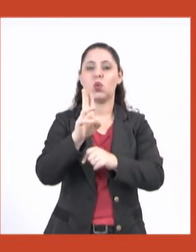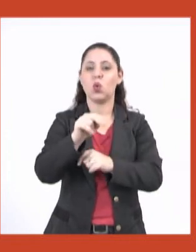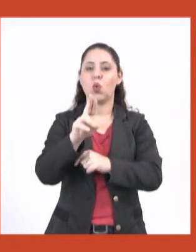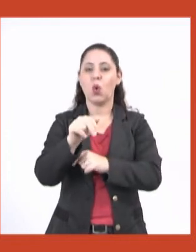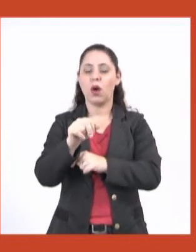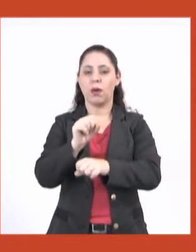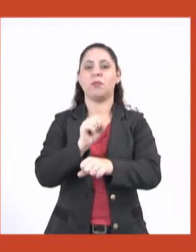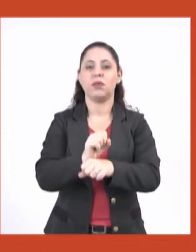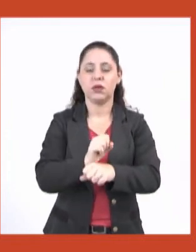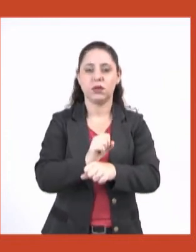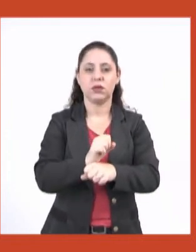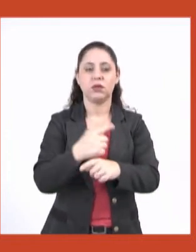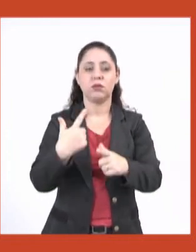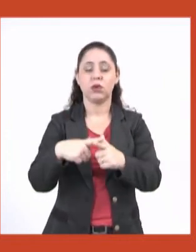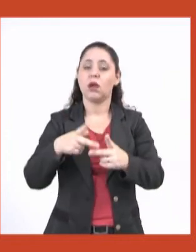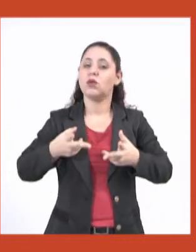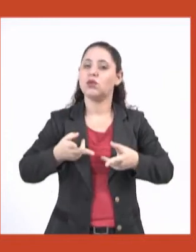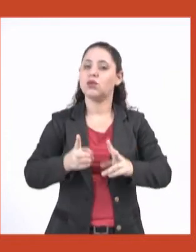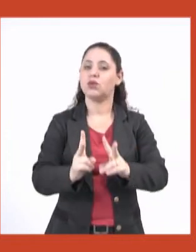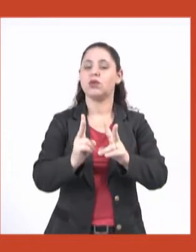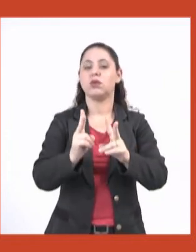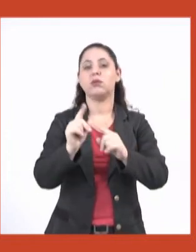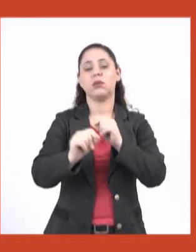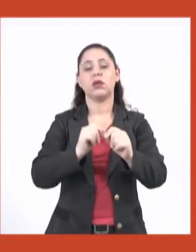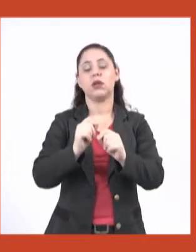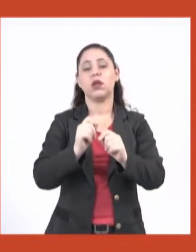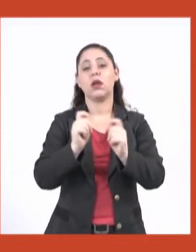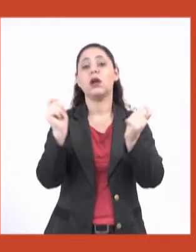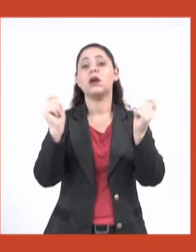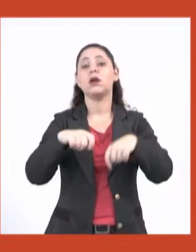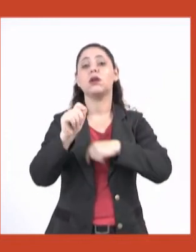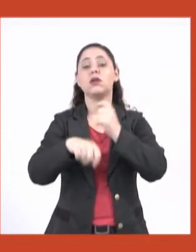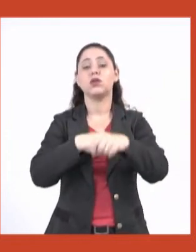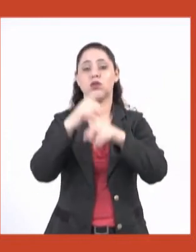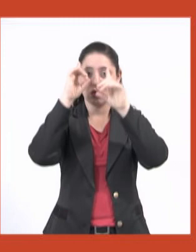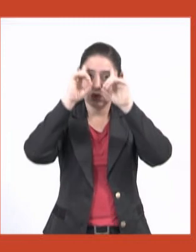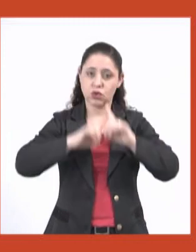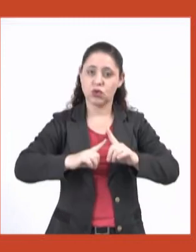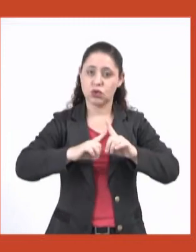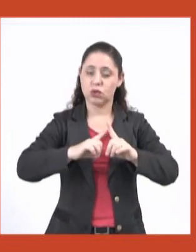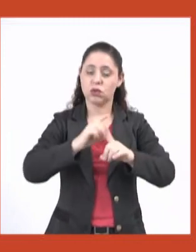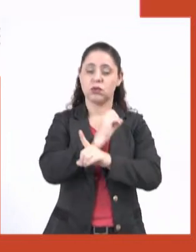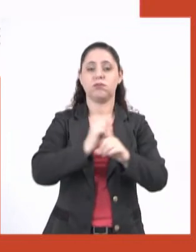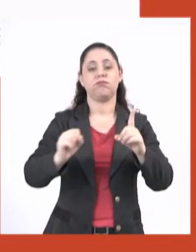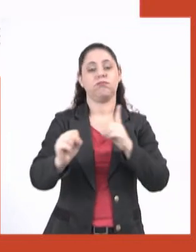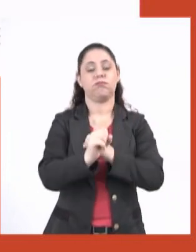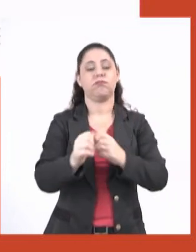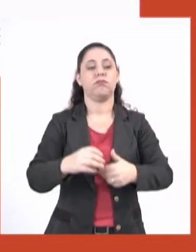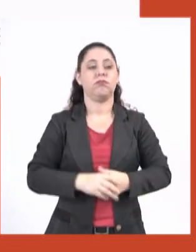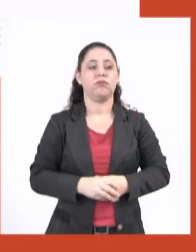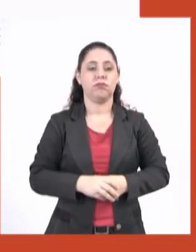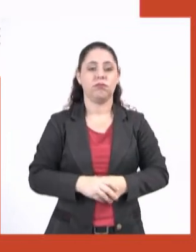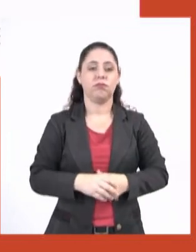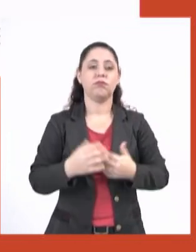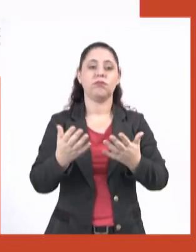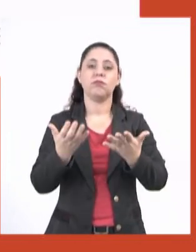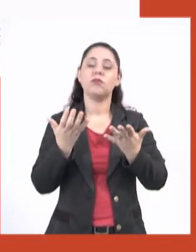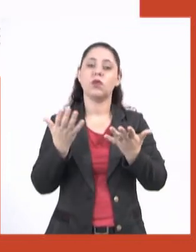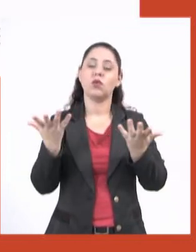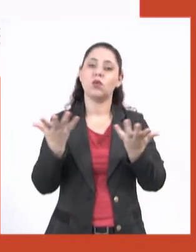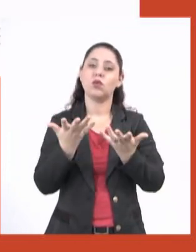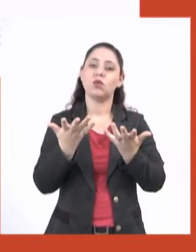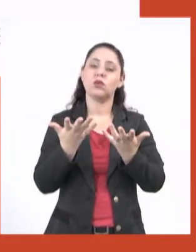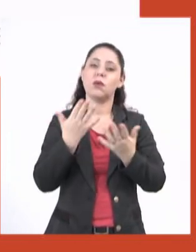nenhuma e que ele continue aí para garantir cada vez mais a dignidade do Sul Mato Grossense. Então, eu deixo aqui para vocês o